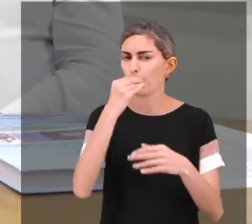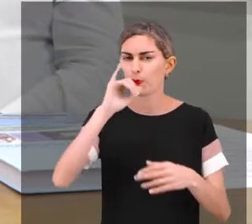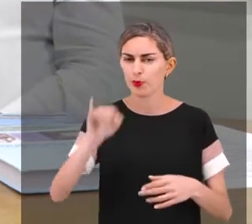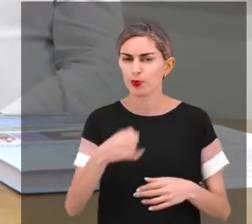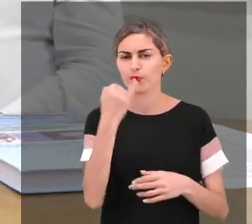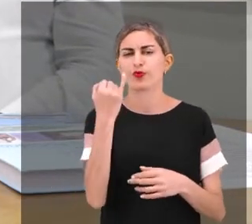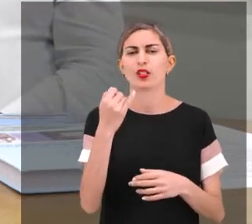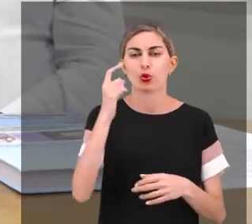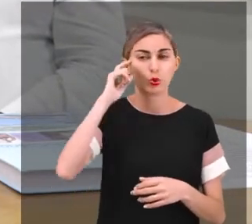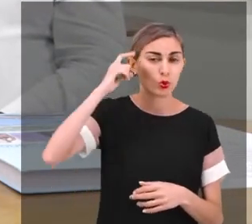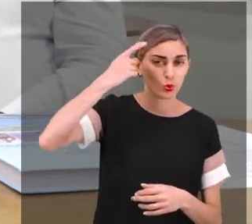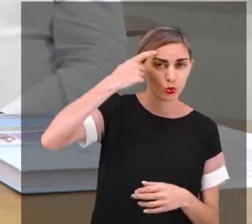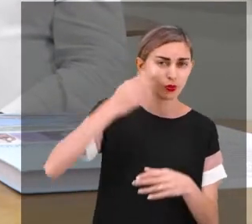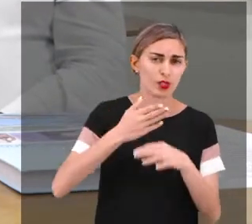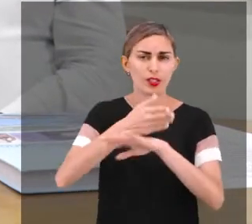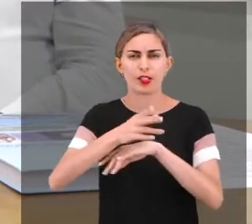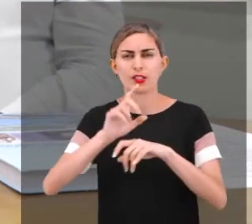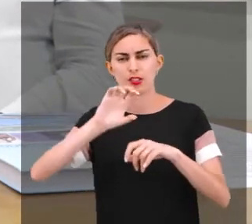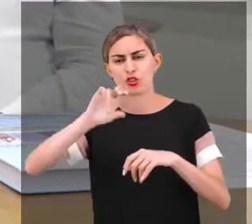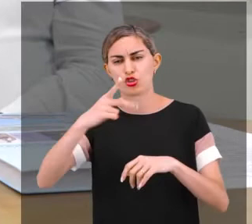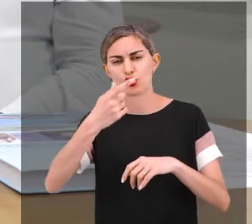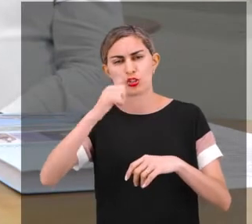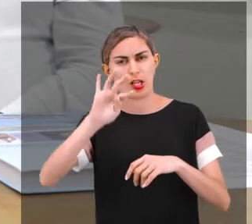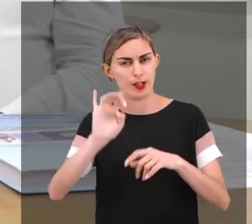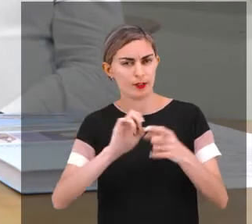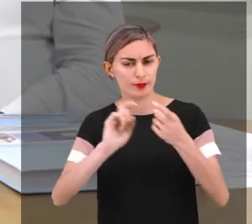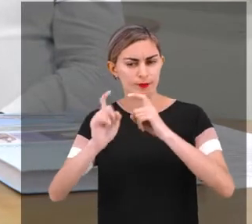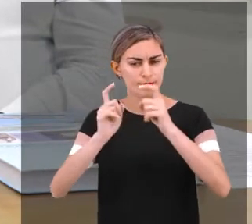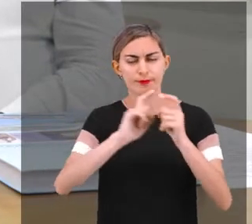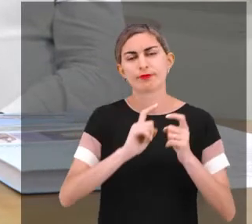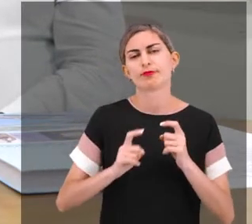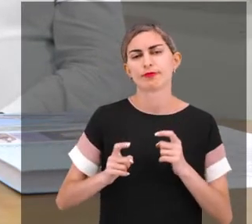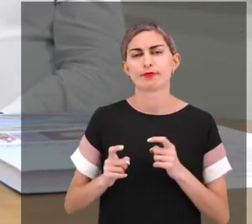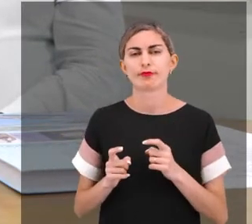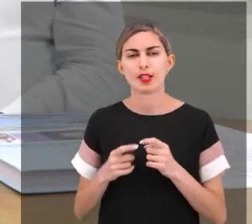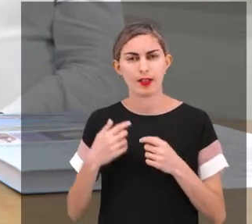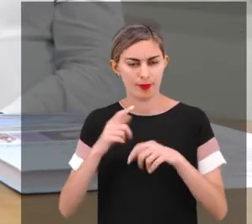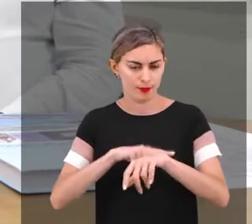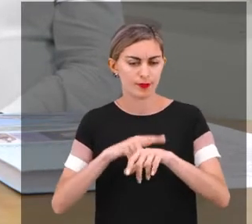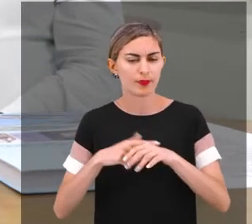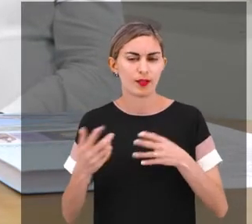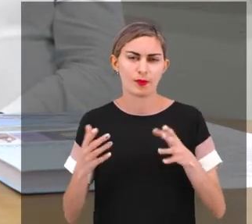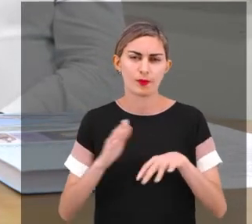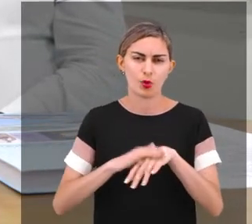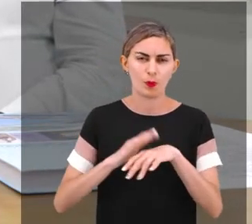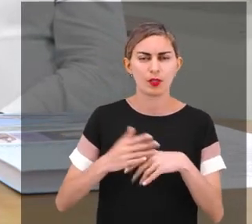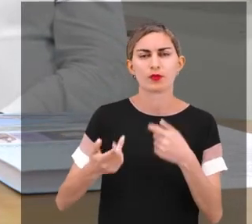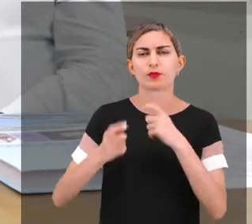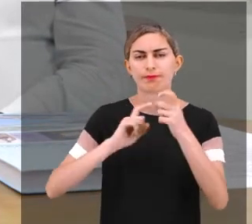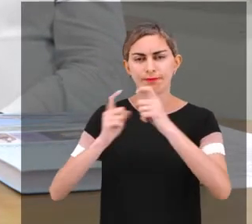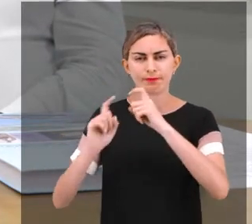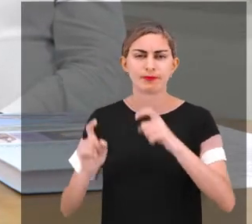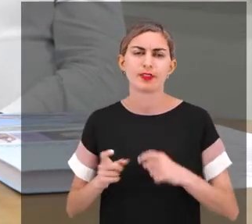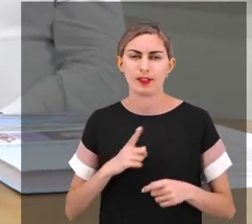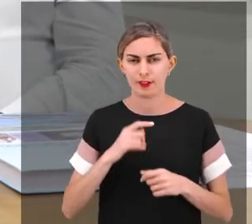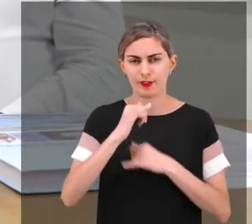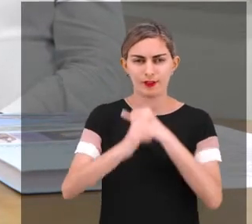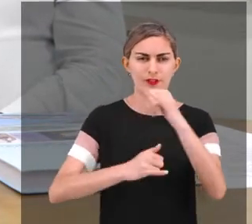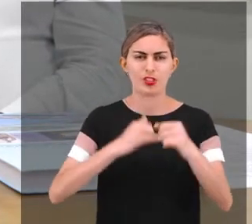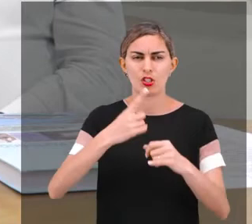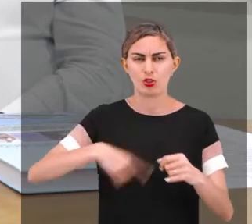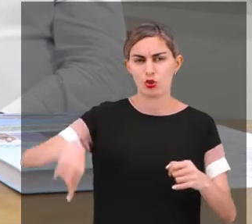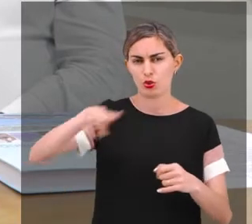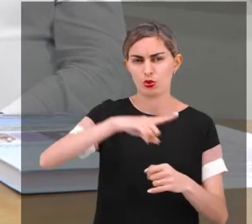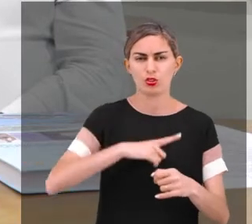esse momento de ter uma dúvida, entra no chat e conversa com o aluno. Porque esse momento é o momento que você tem, eu até digo